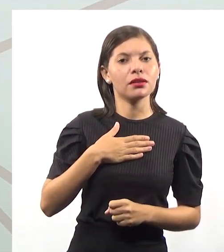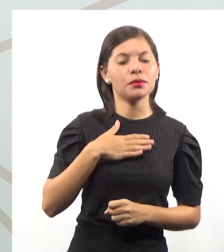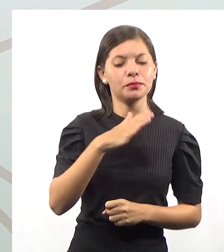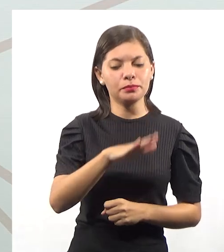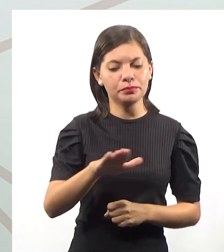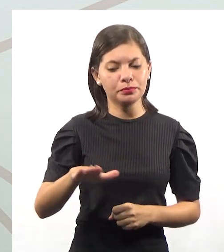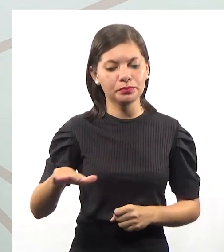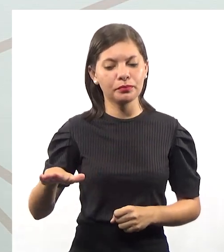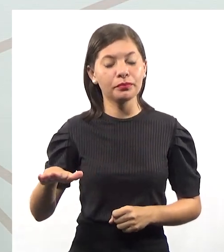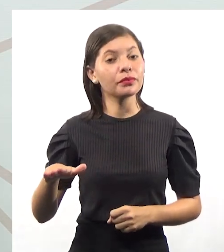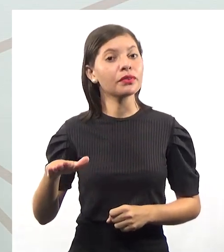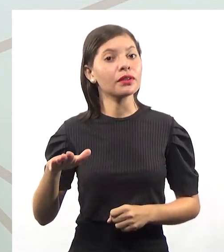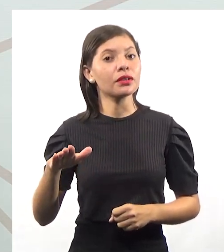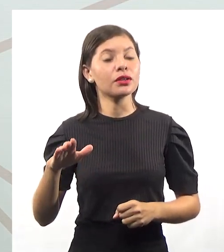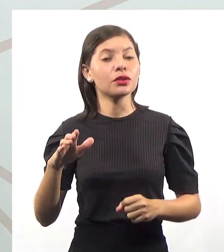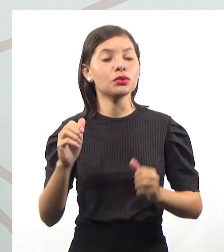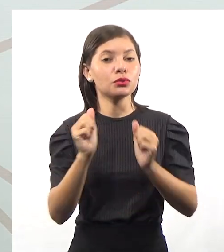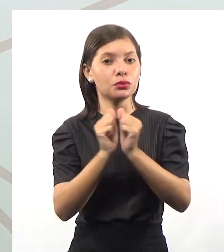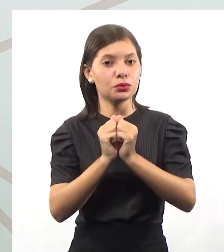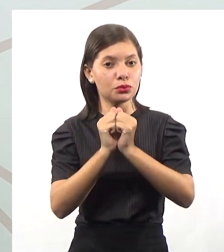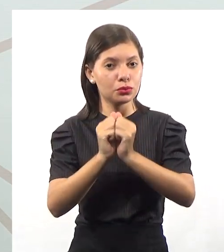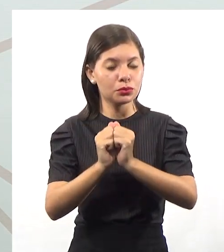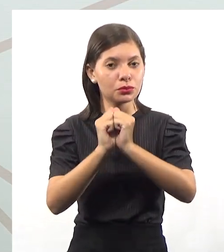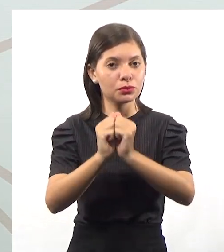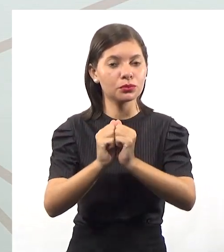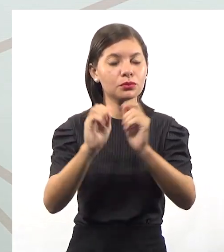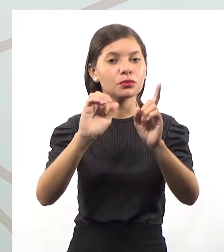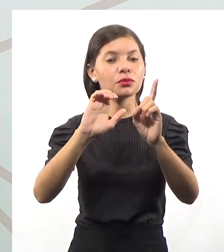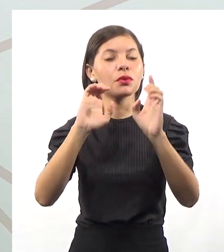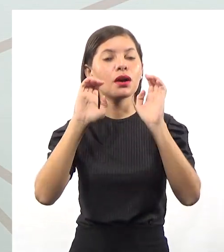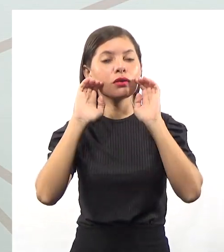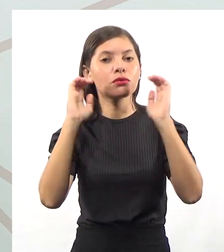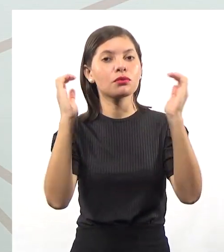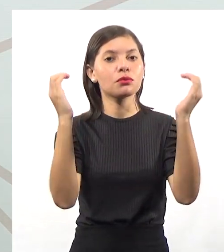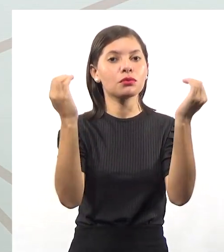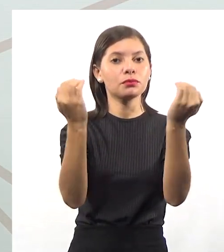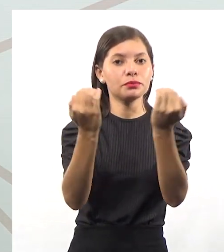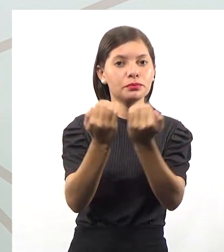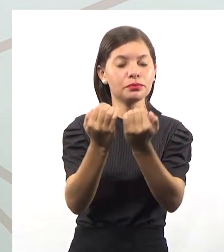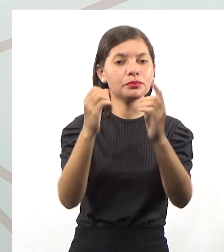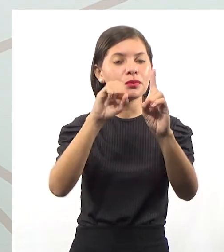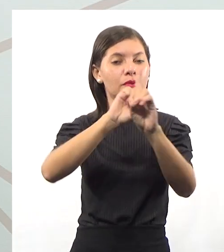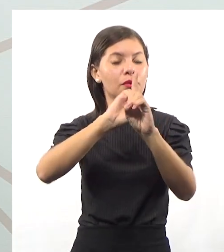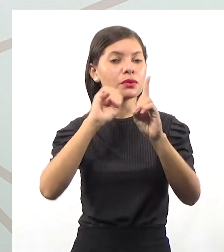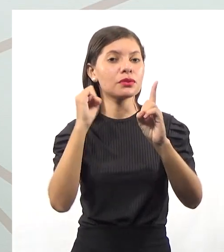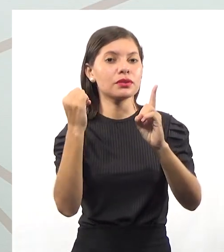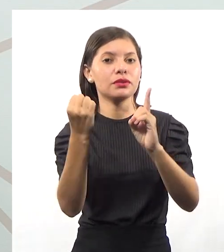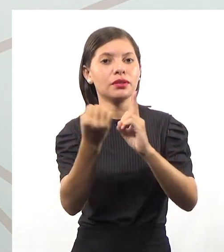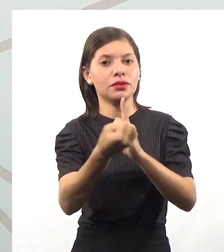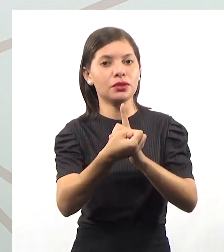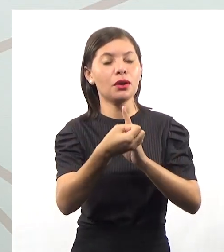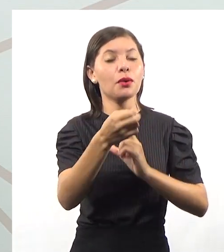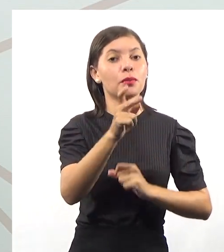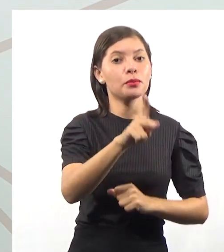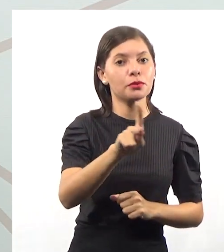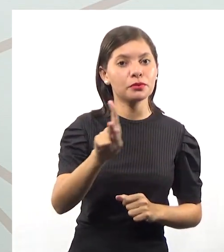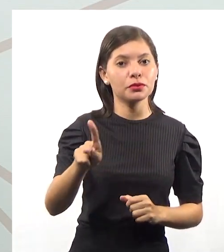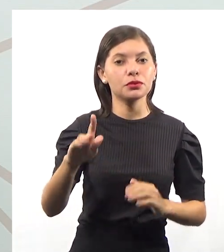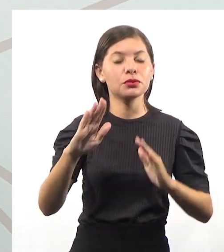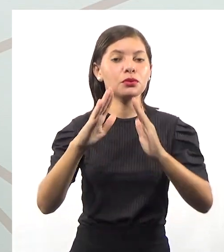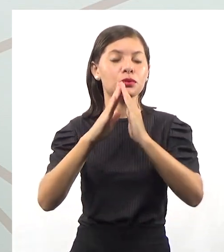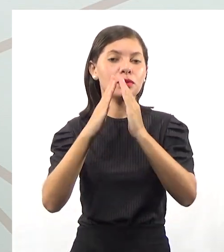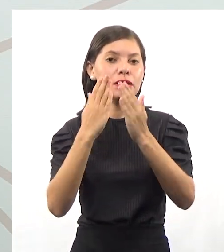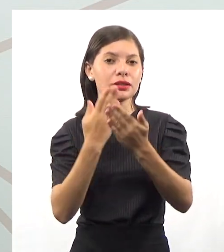e entre ele e a sua comunidade. Entre ele e a outra criança, e o professor, e a